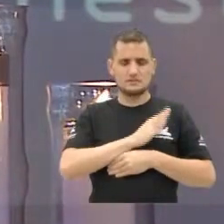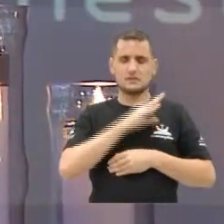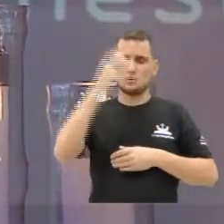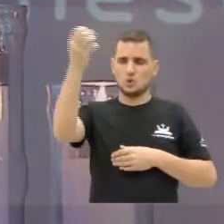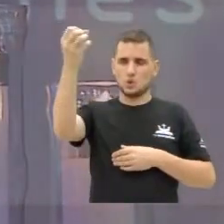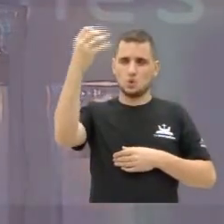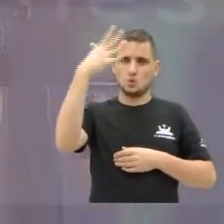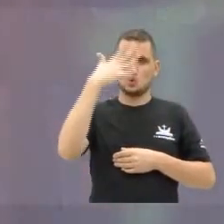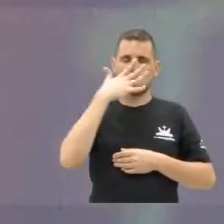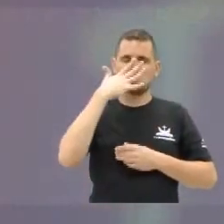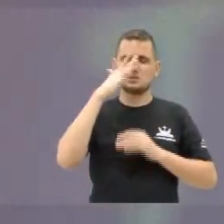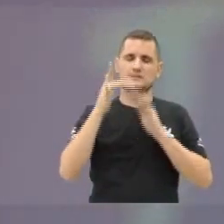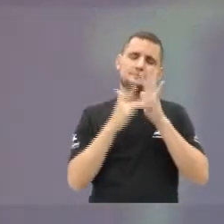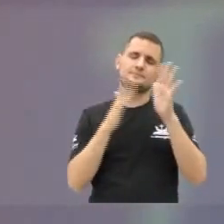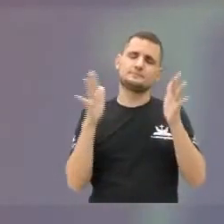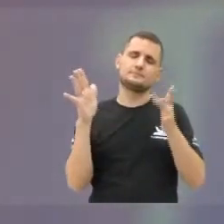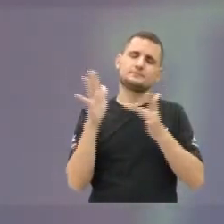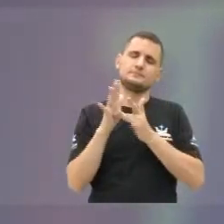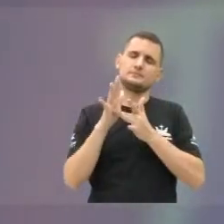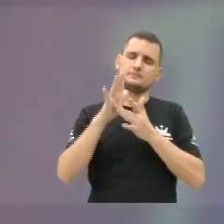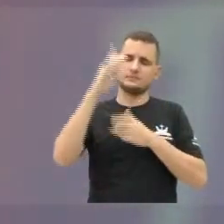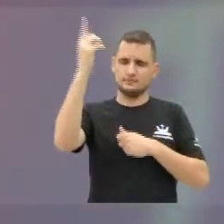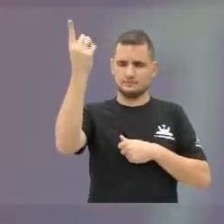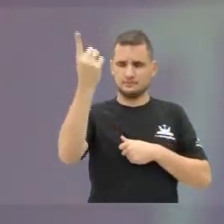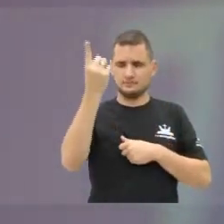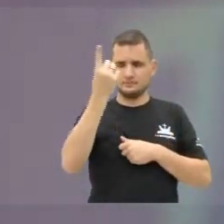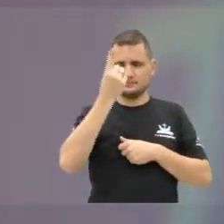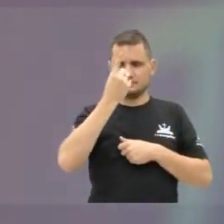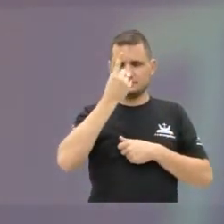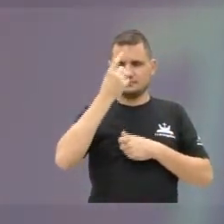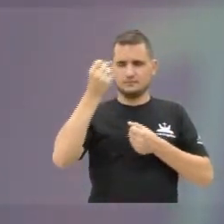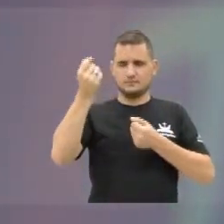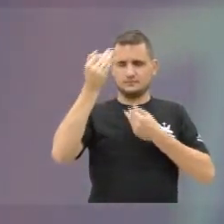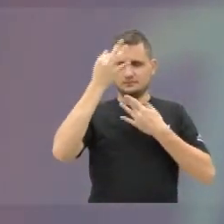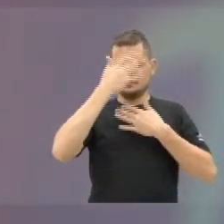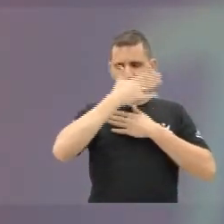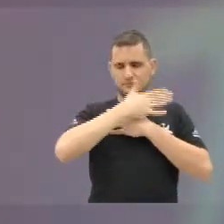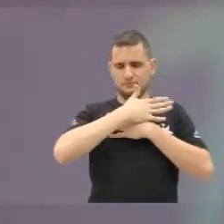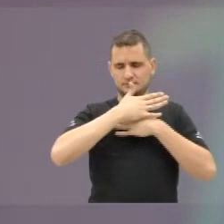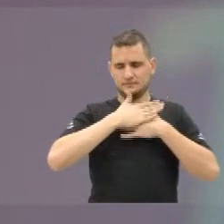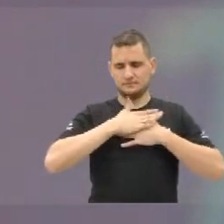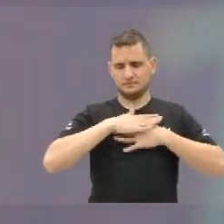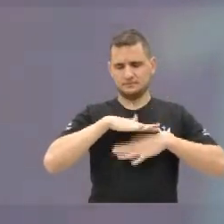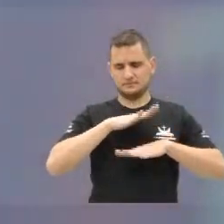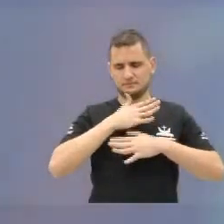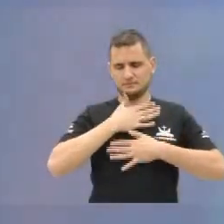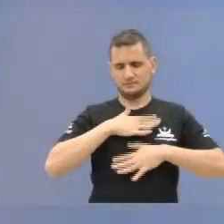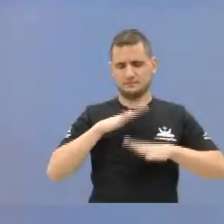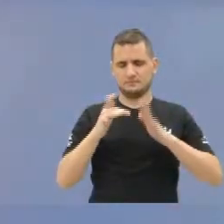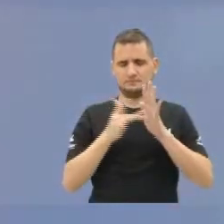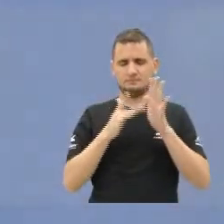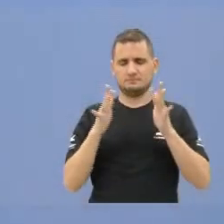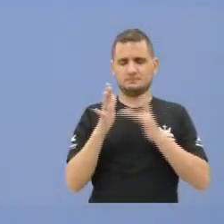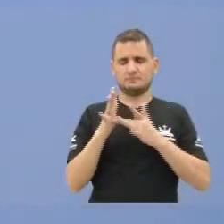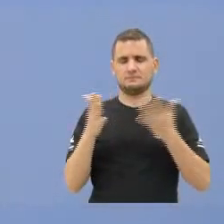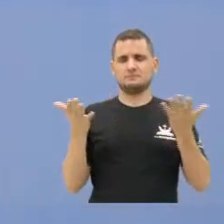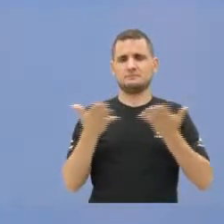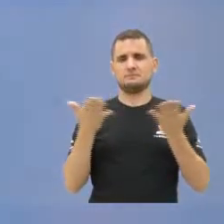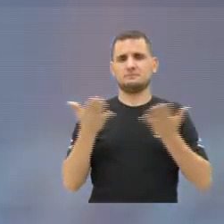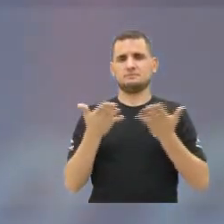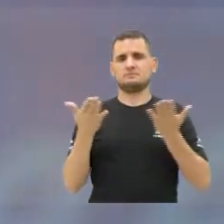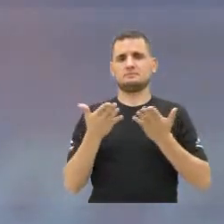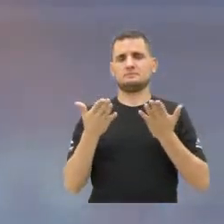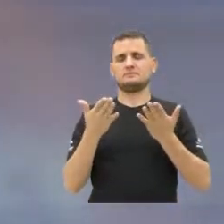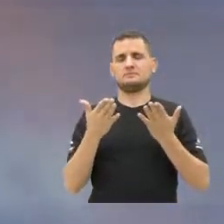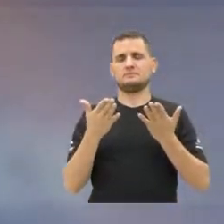Vem, Jesus. Brisa suave. Vem agora. Com a suavidade